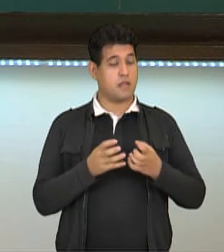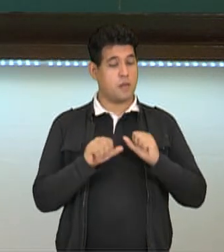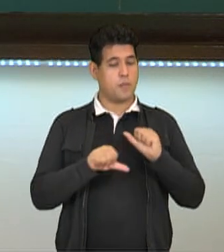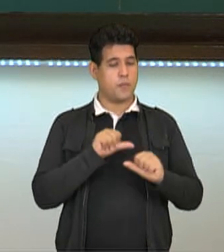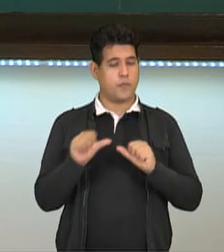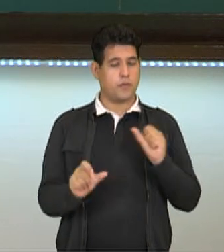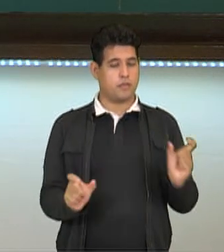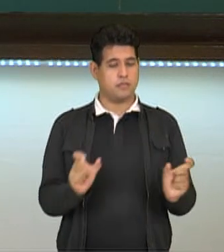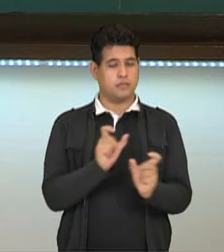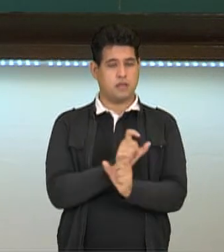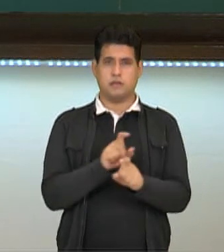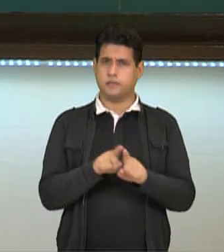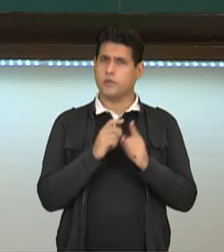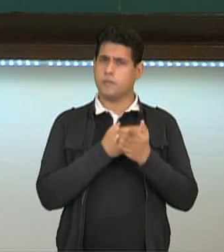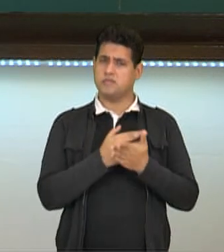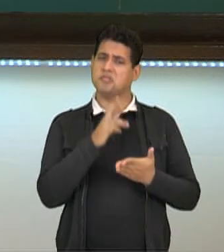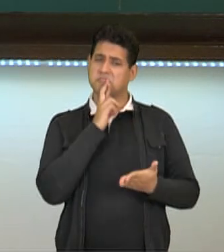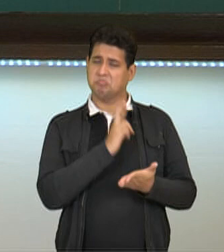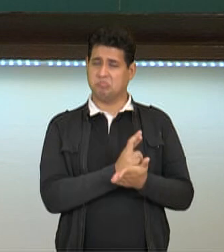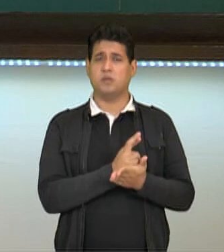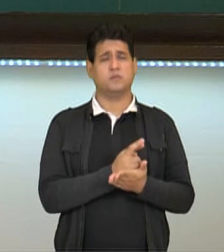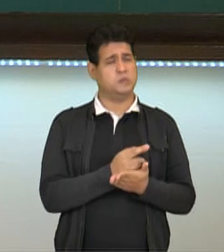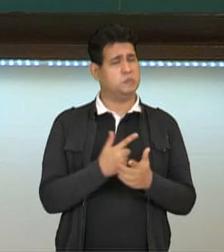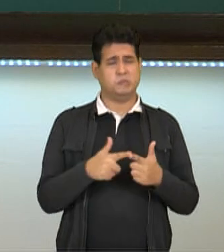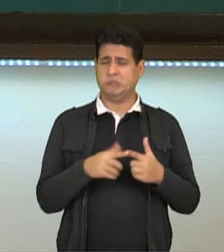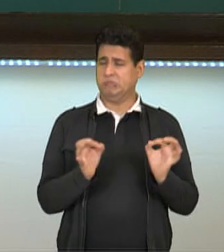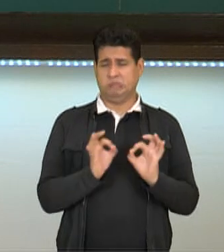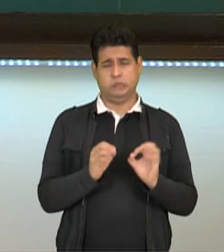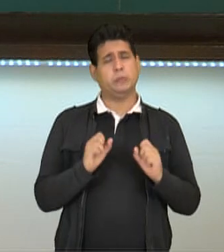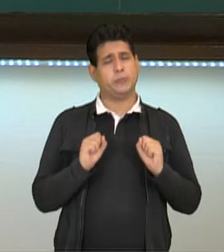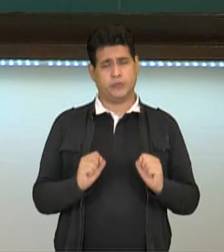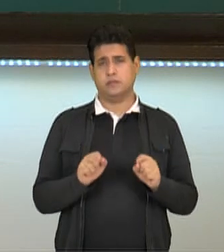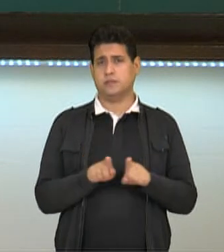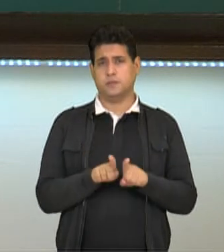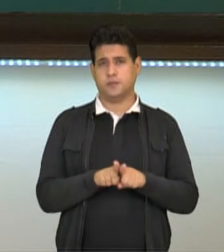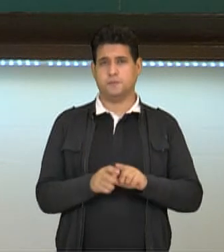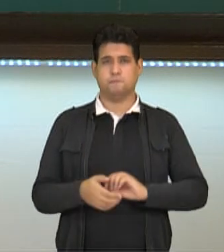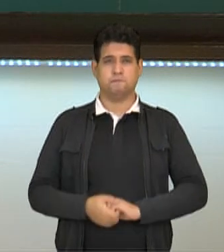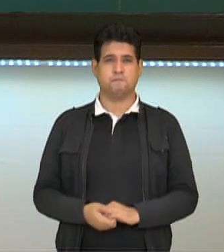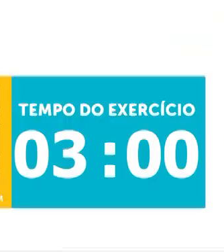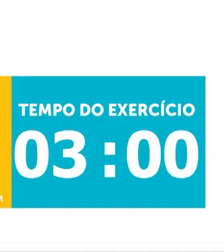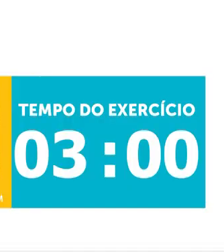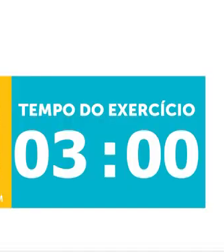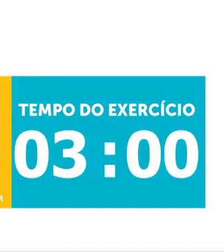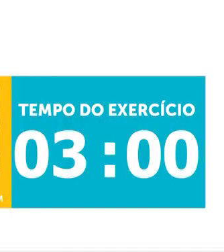inverter e começar pelo resultado, sem problema nenhum, ok?